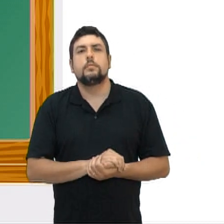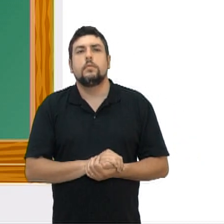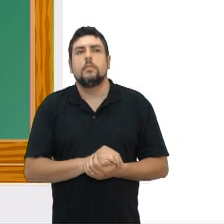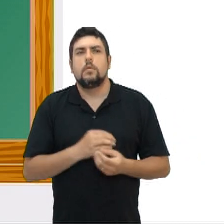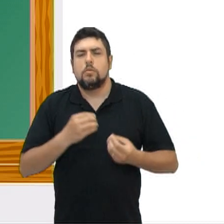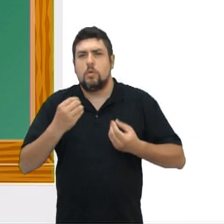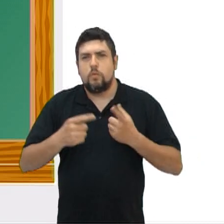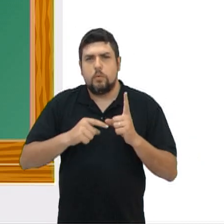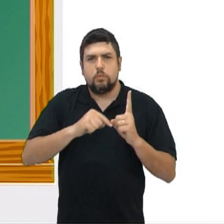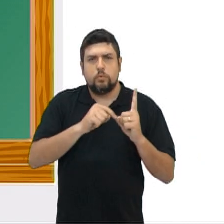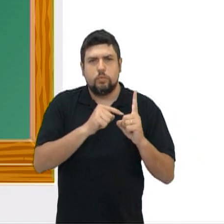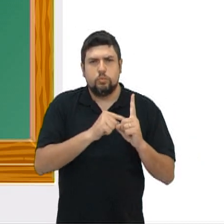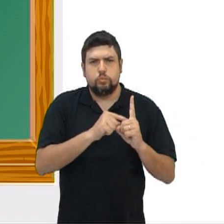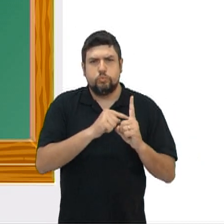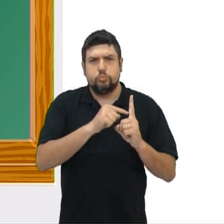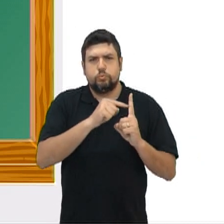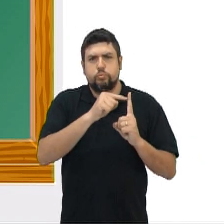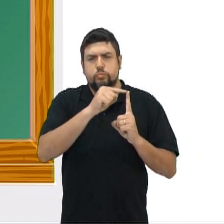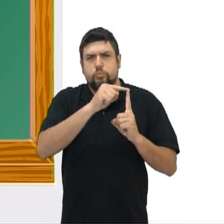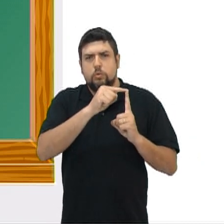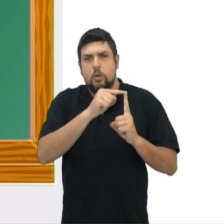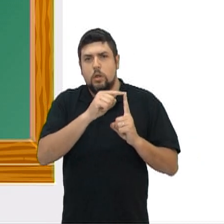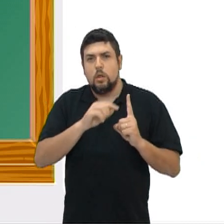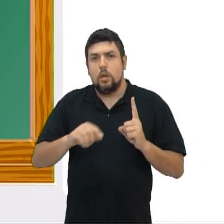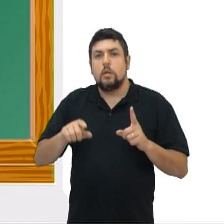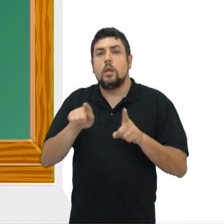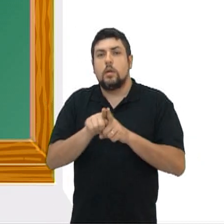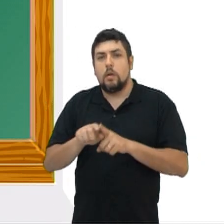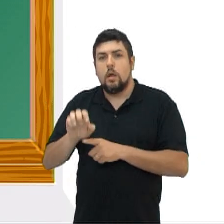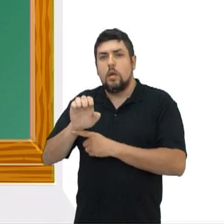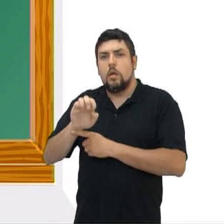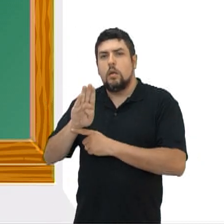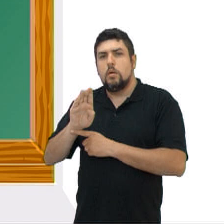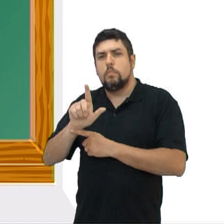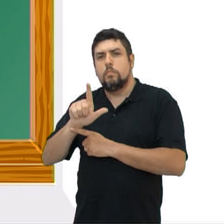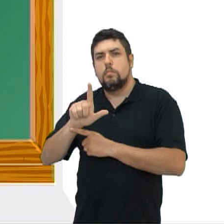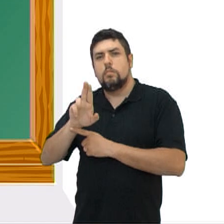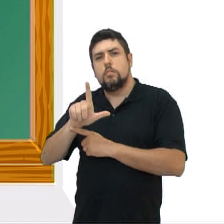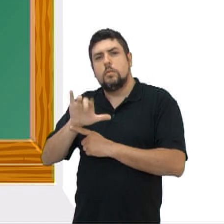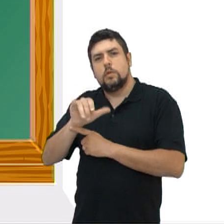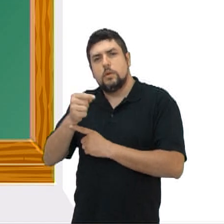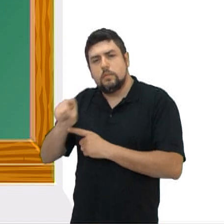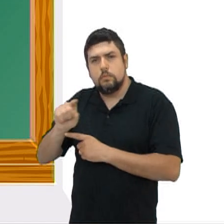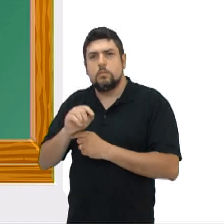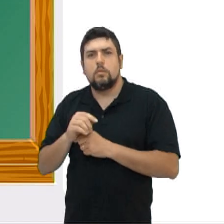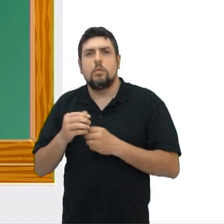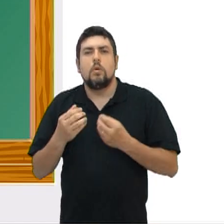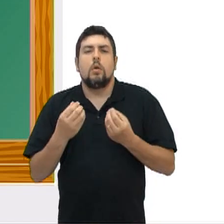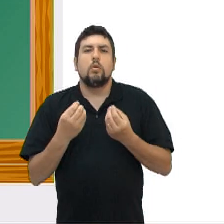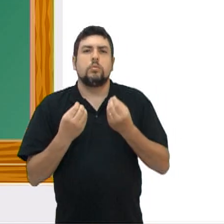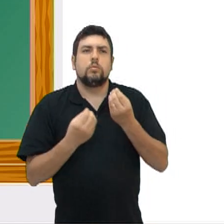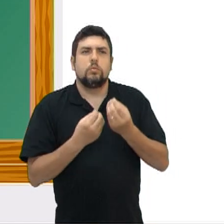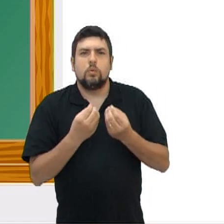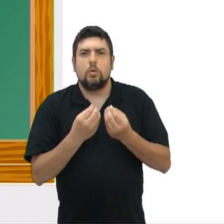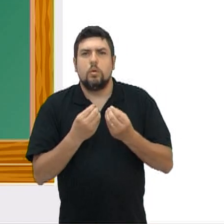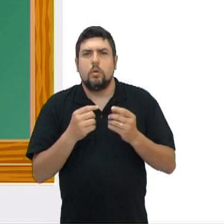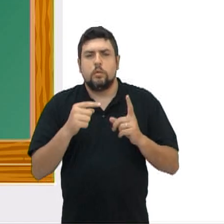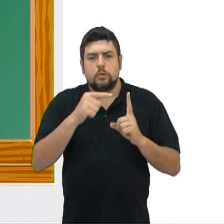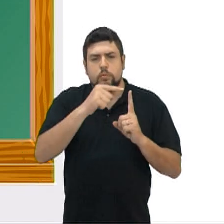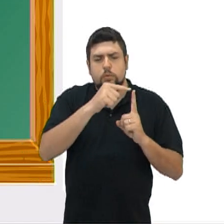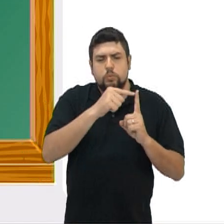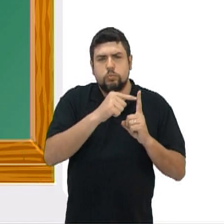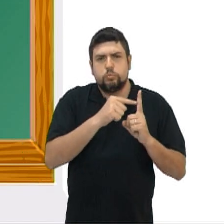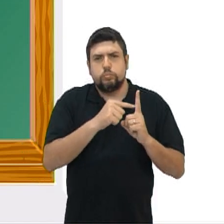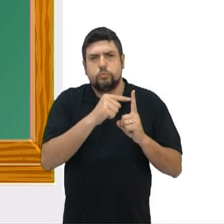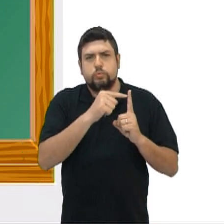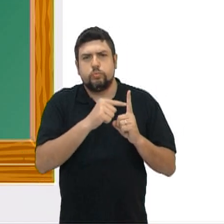de fusão e ebulição desses compostos covalentes ou compostos moleculares são menores